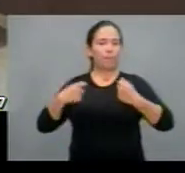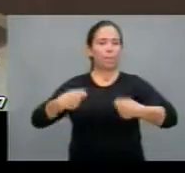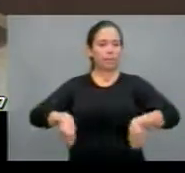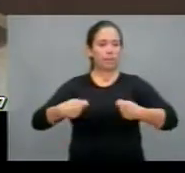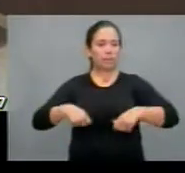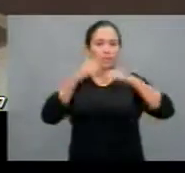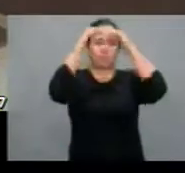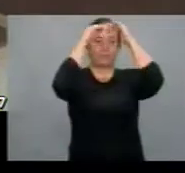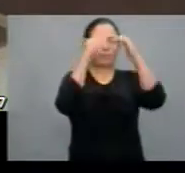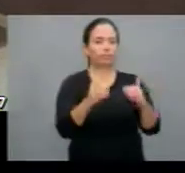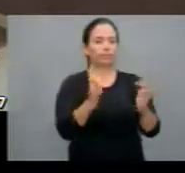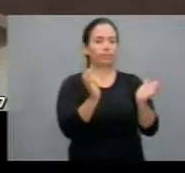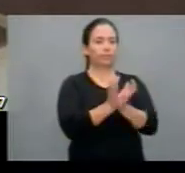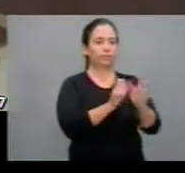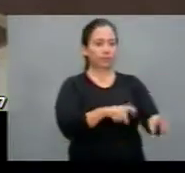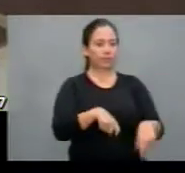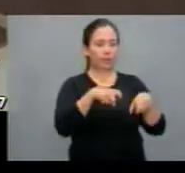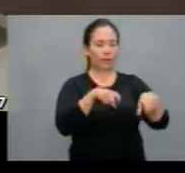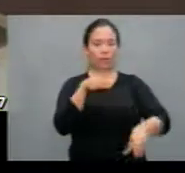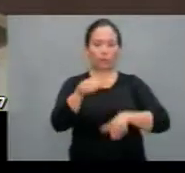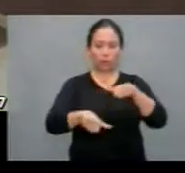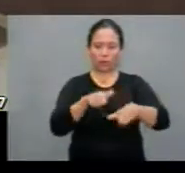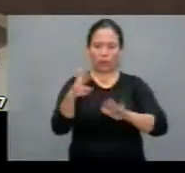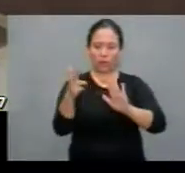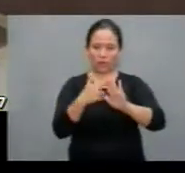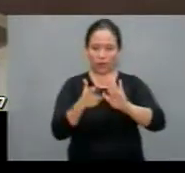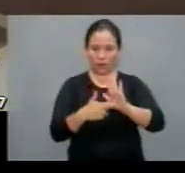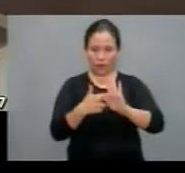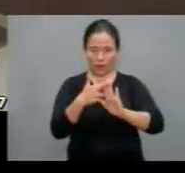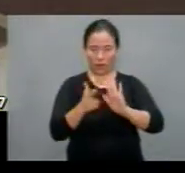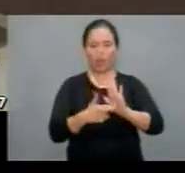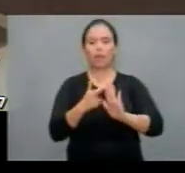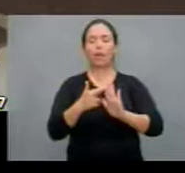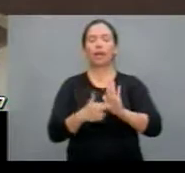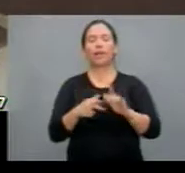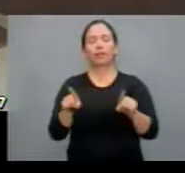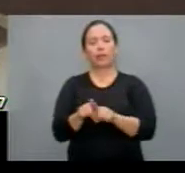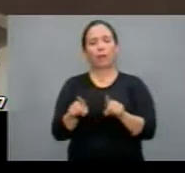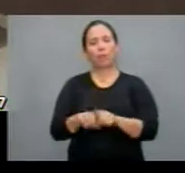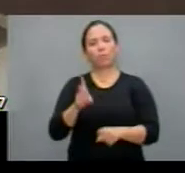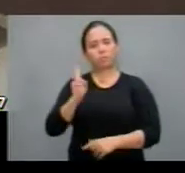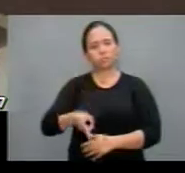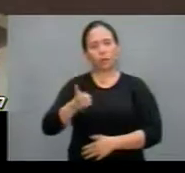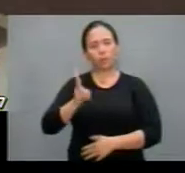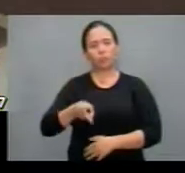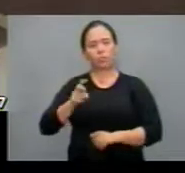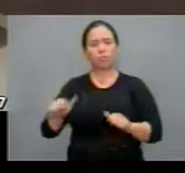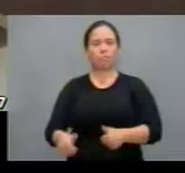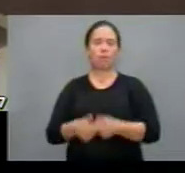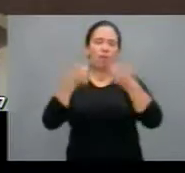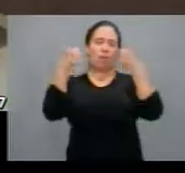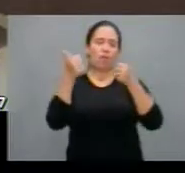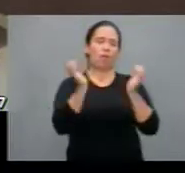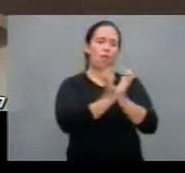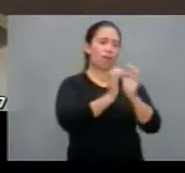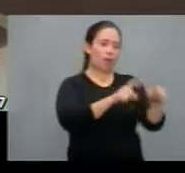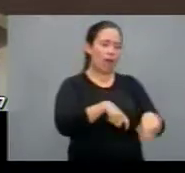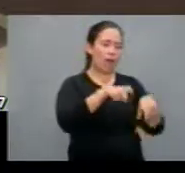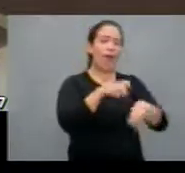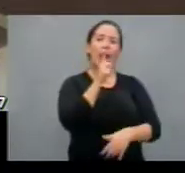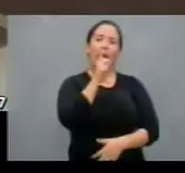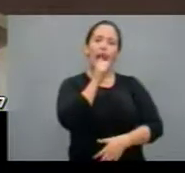campo. Reforma agrária, condições de permanência no campo, acesso à